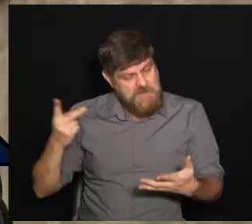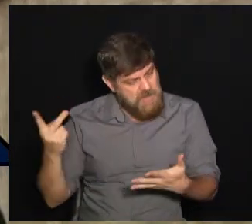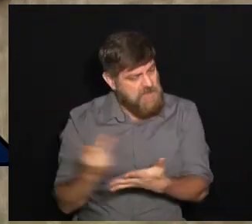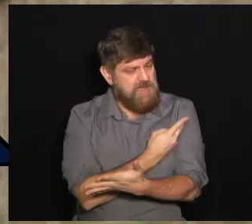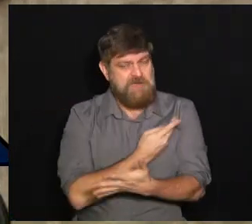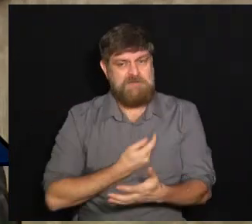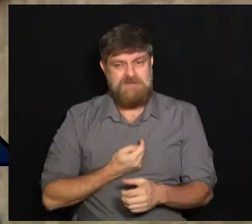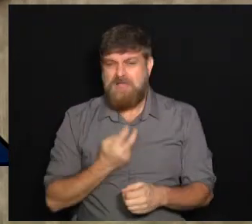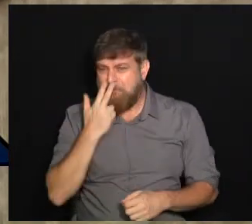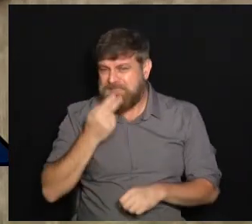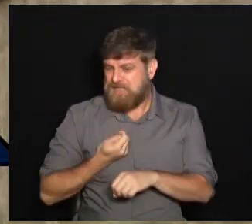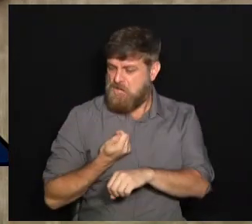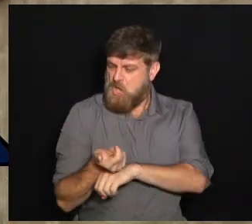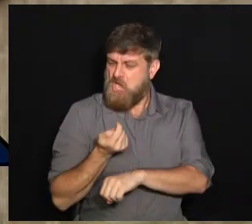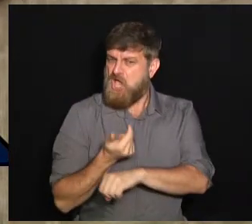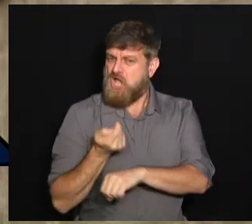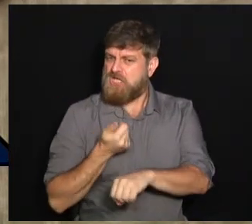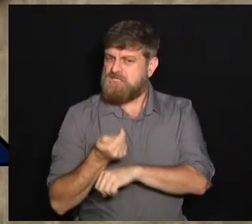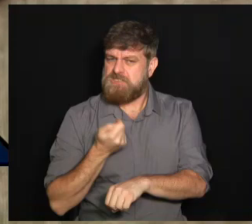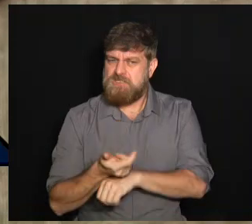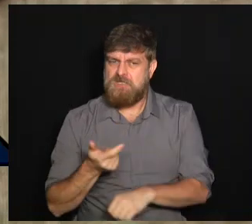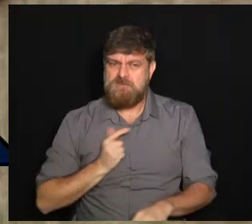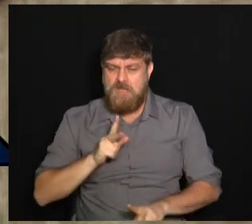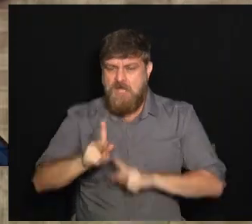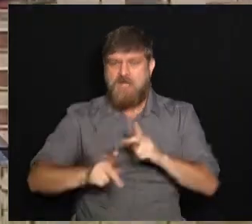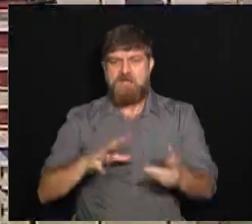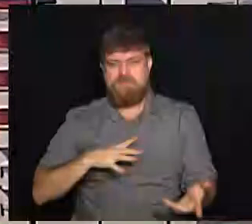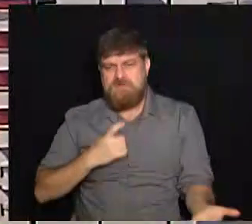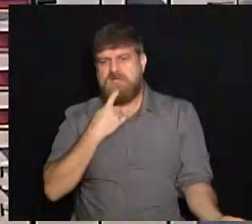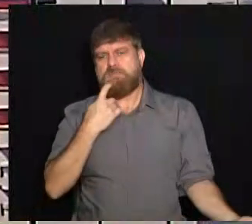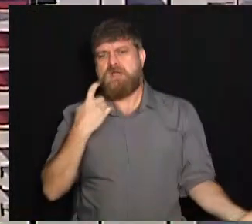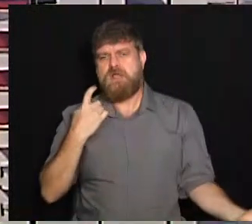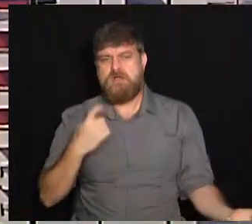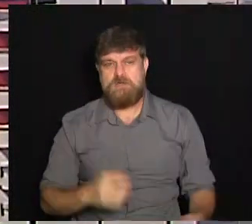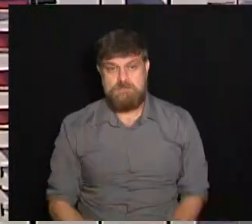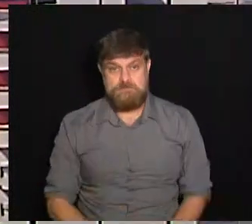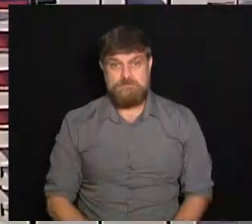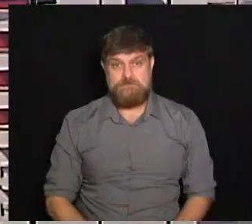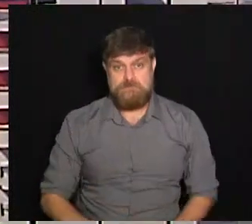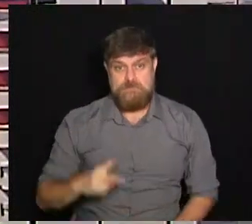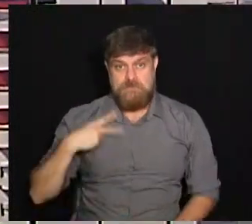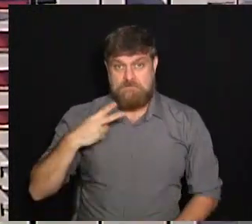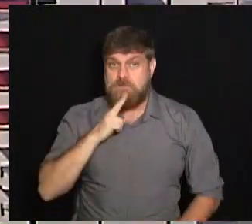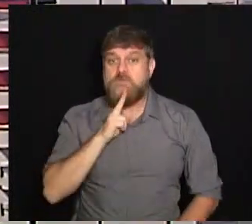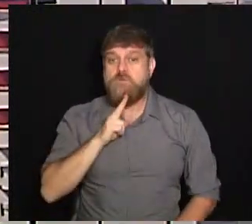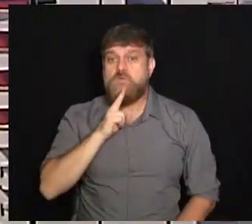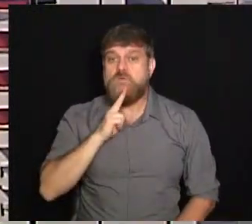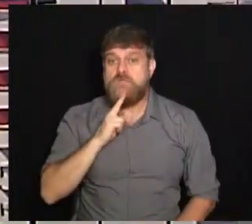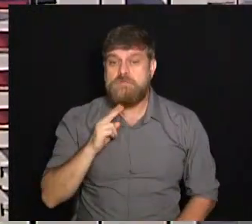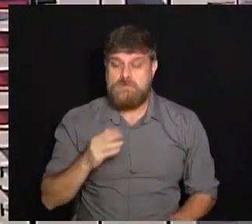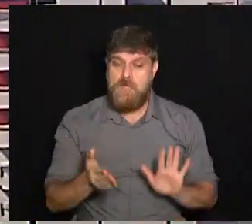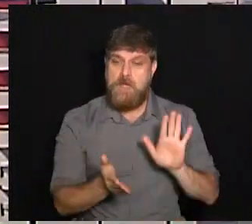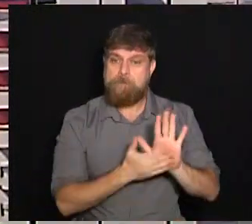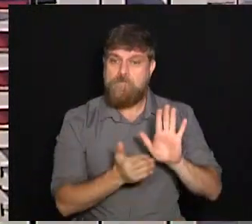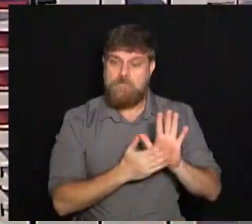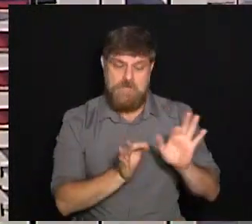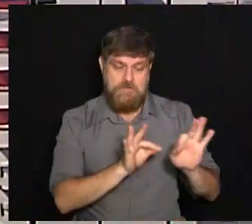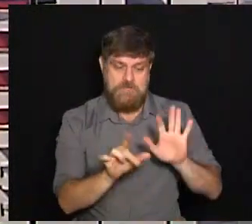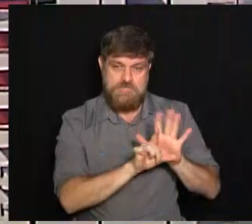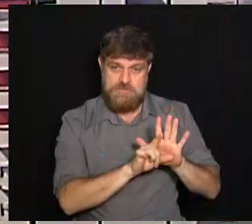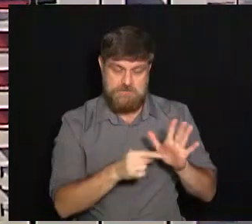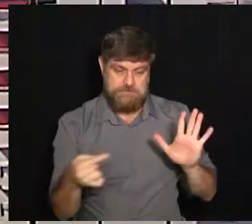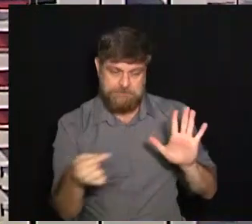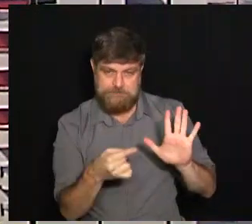Uma enganação aí com o cidadão campineiro. Vereador Nelson Osseri apresenta projeto de lei